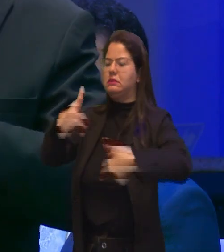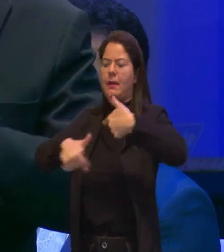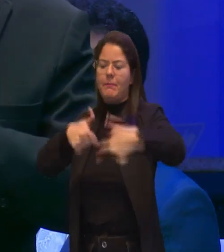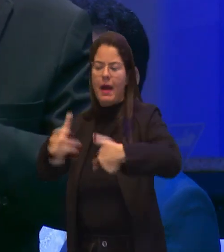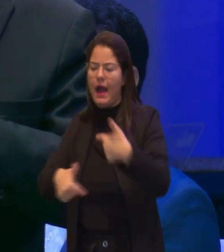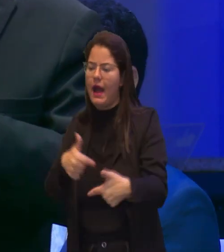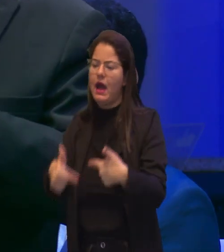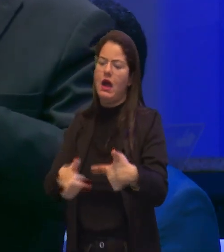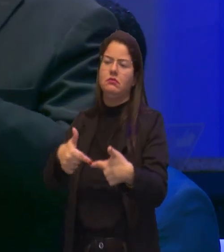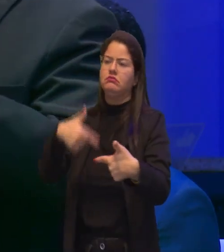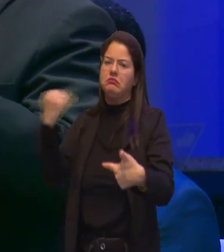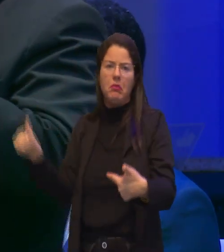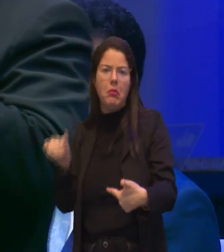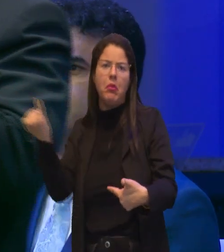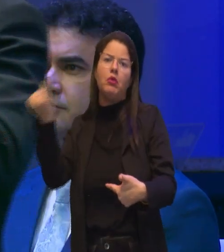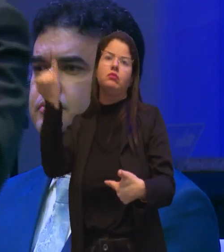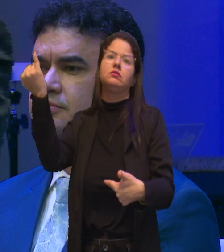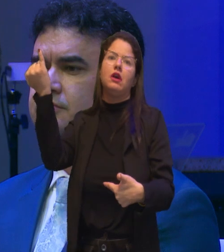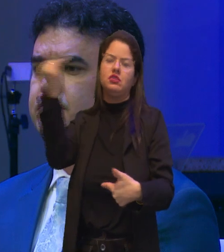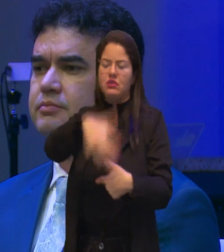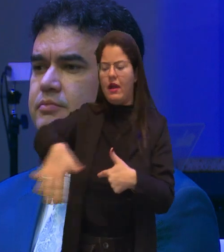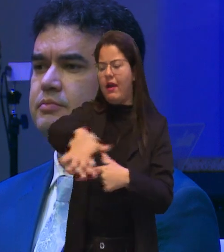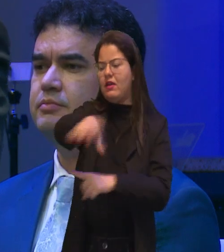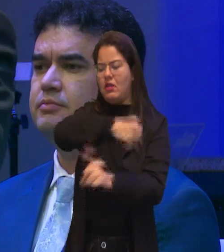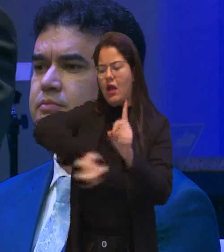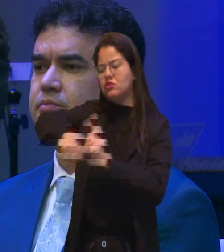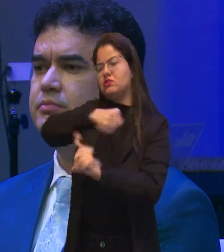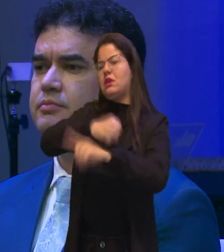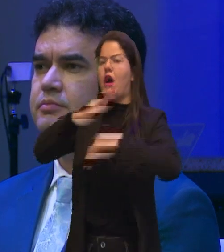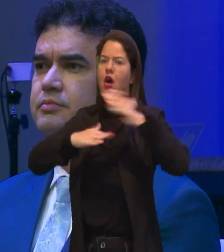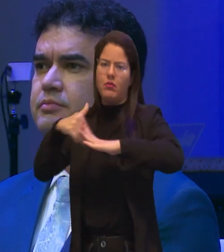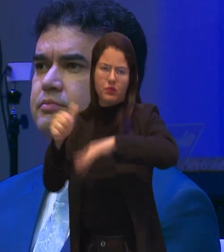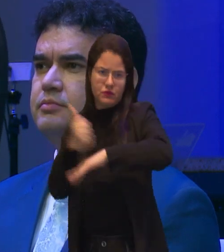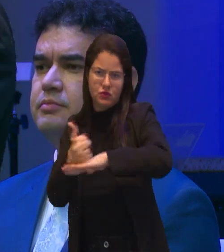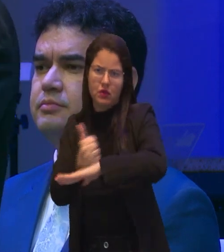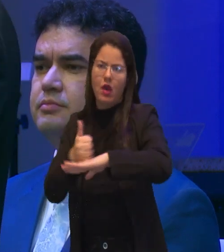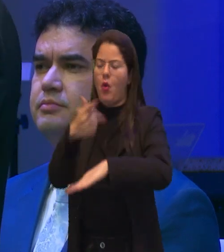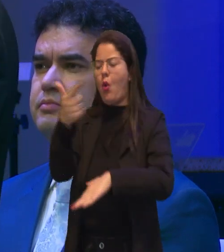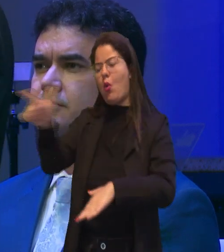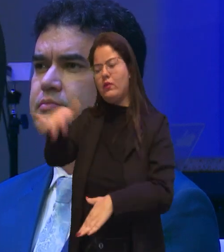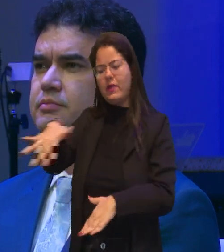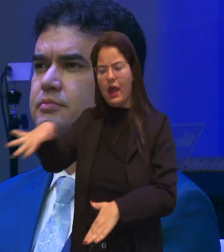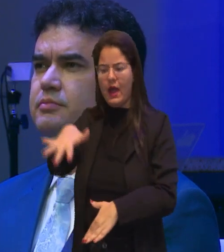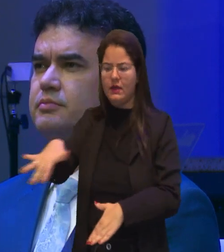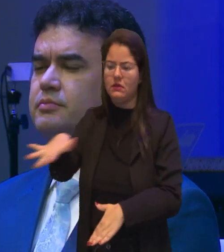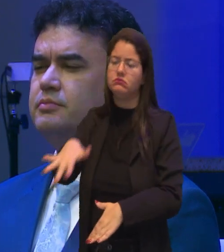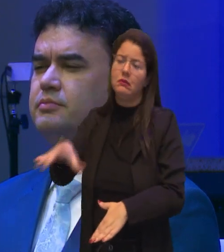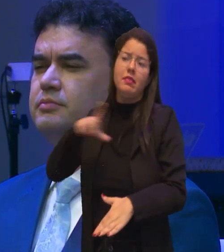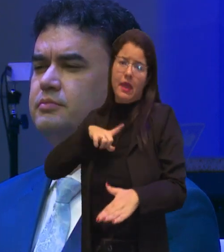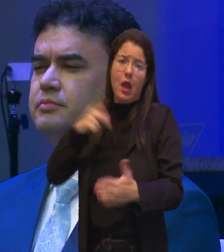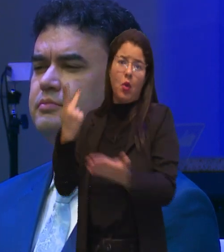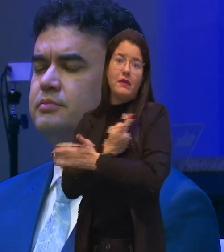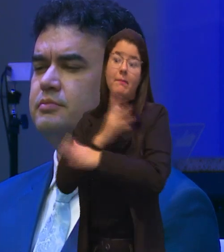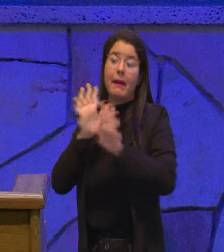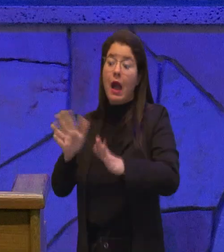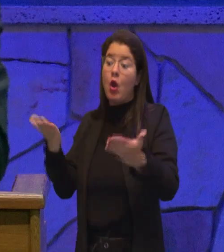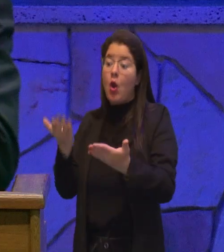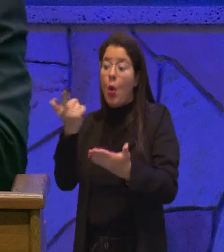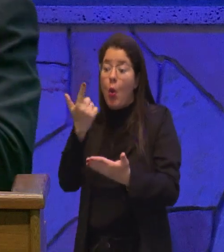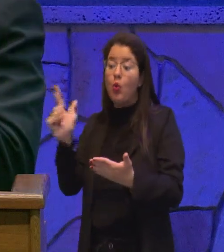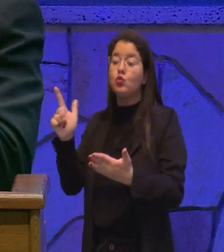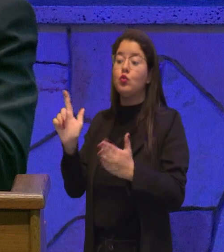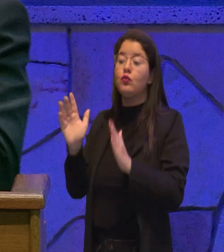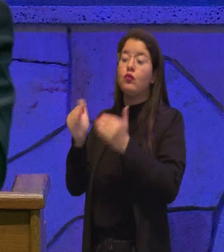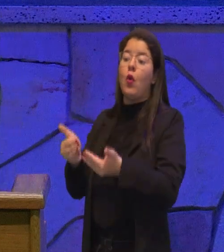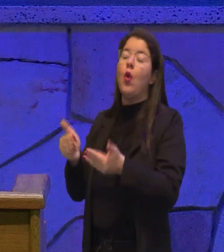que traz importância para ele no meio social, profissional, em qualquer outra área. Eu queria pensar com o